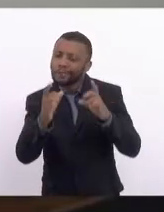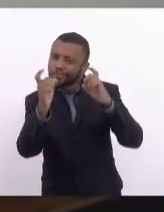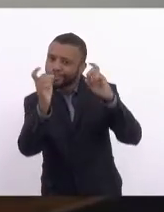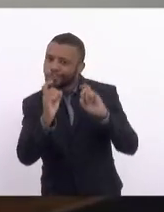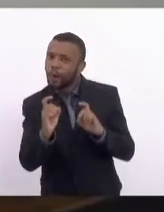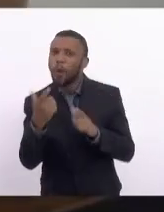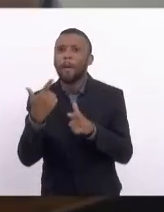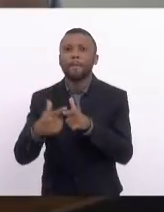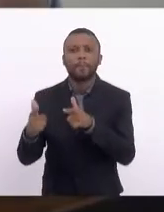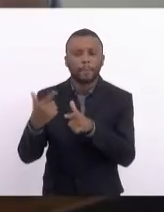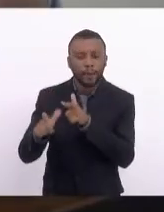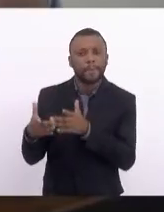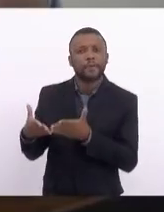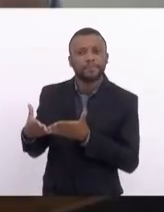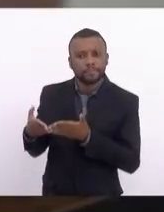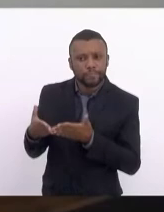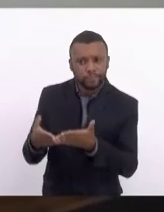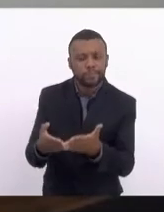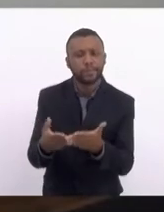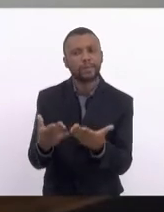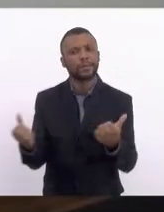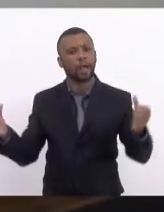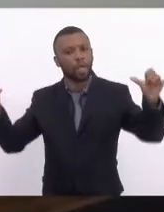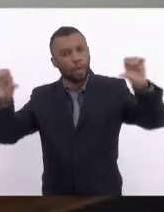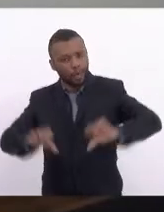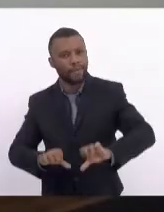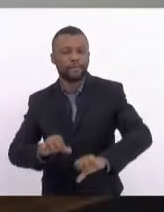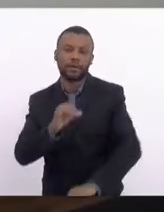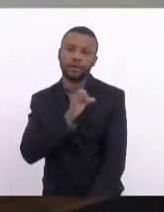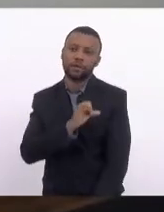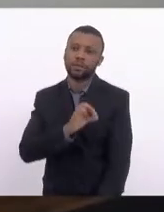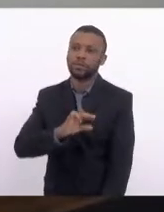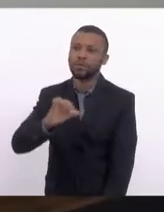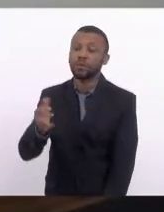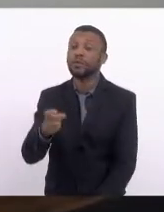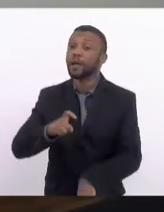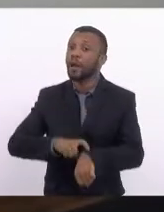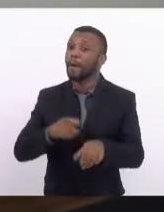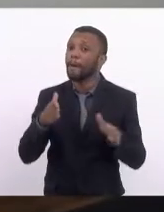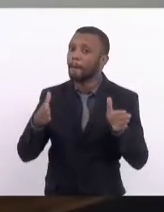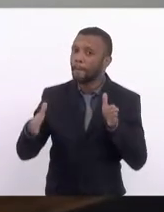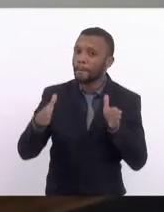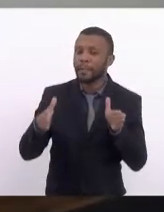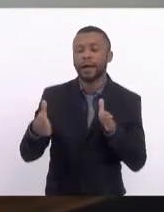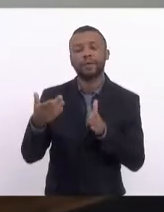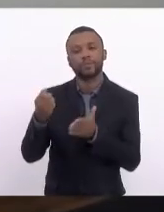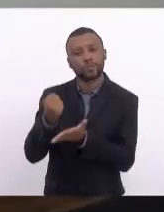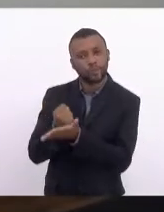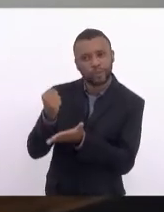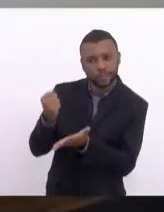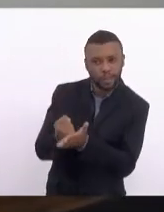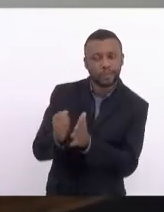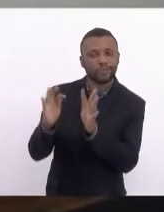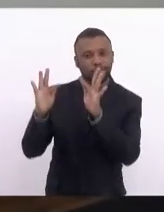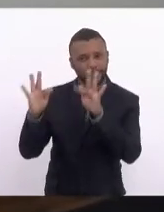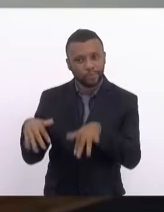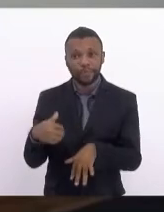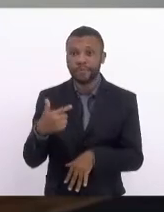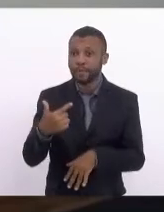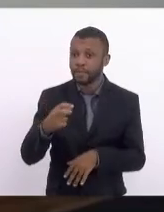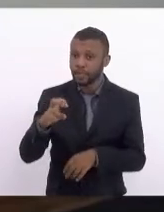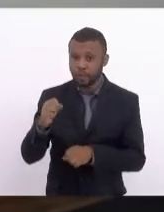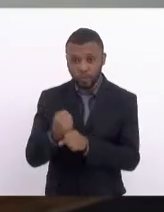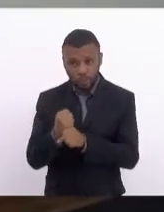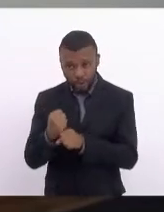transporte aquaviário, que é muito grave no Rio de Janeiro, com o prazo da concessão expirando no ano que vem, completando 25 anos, concessão